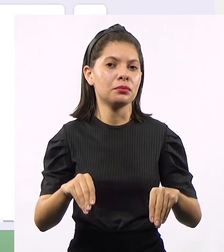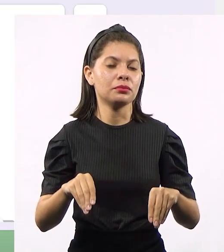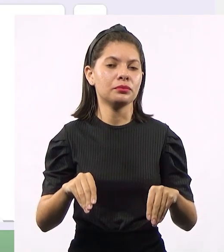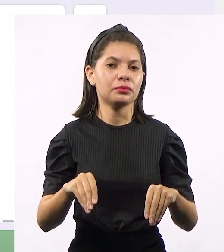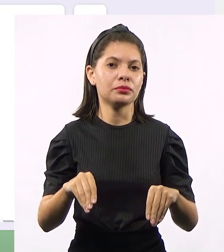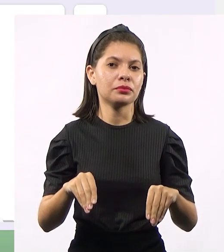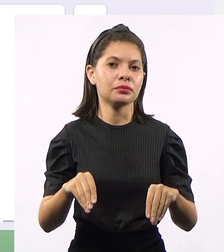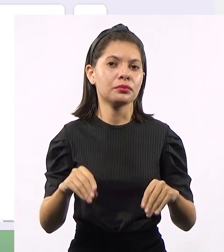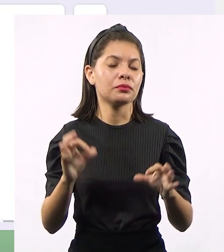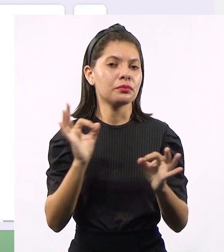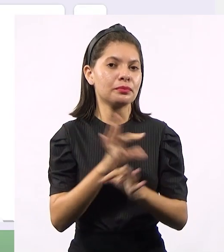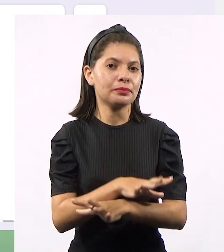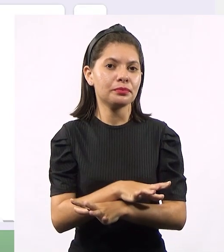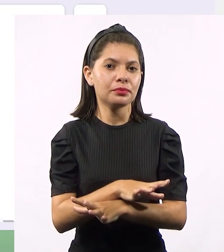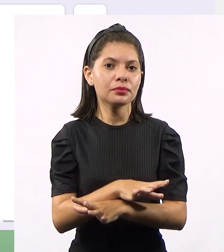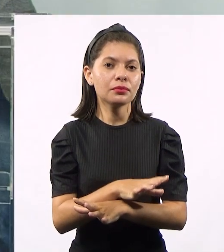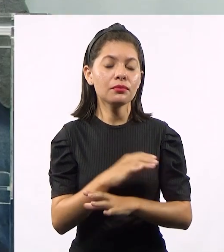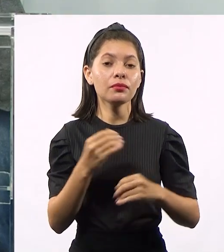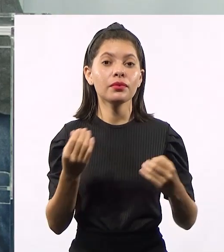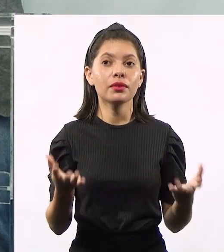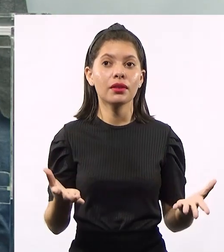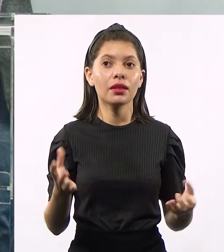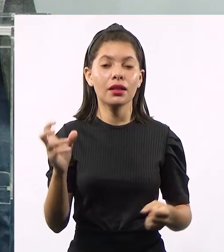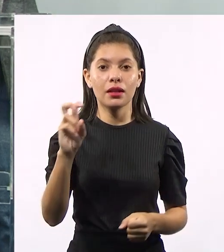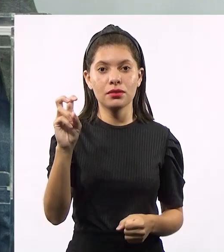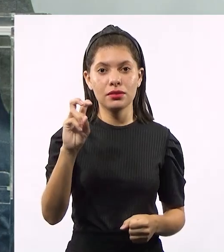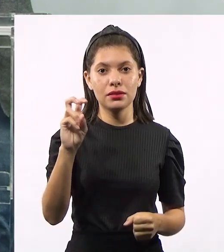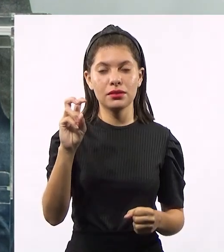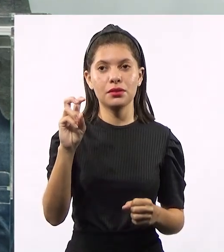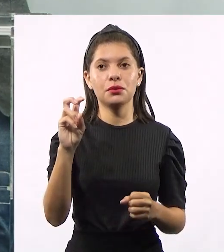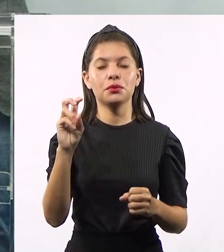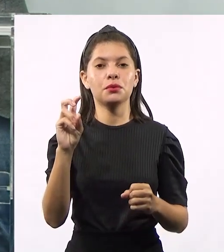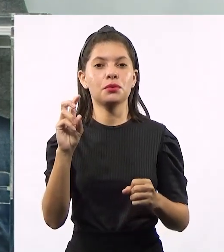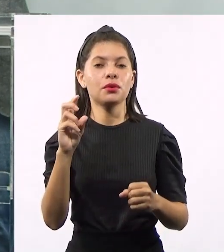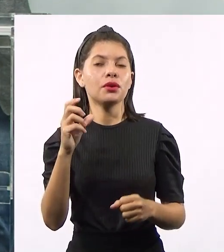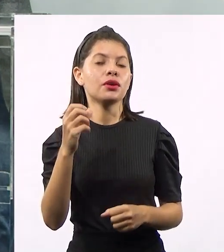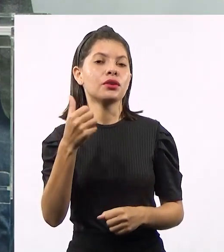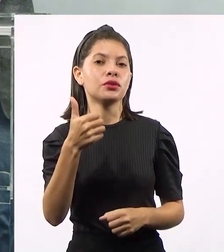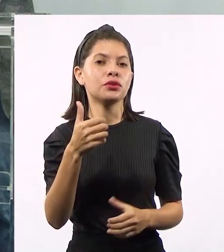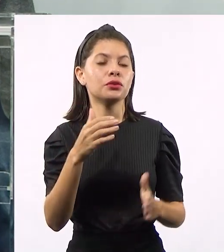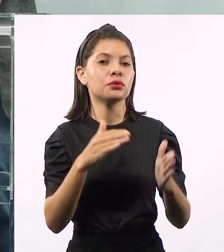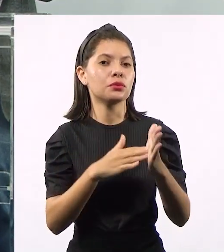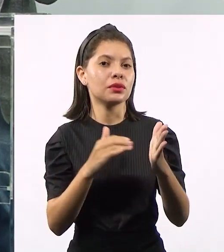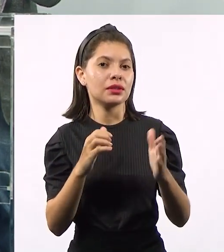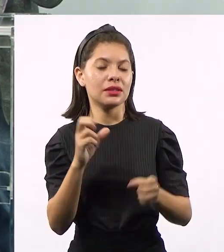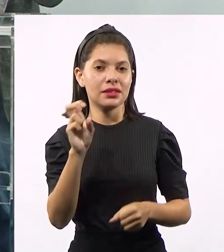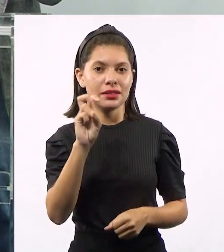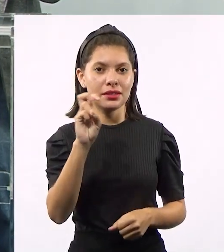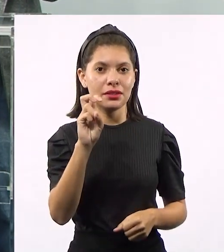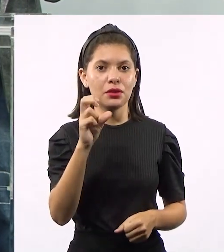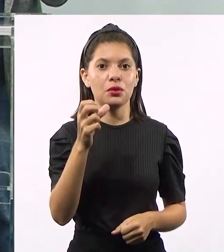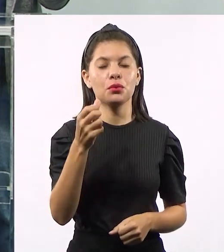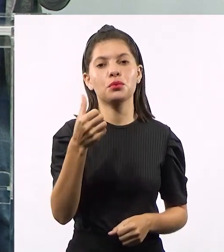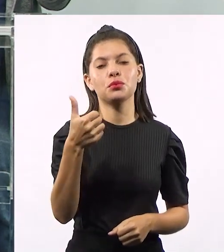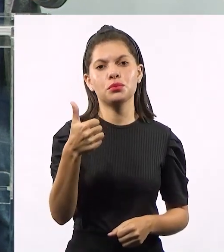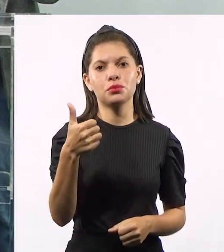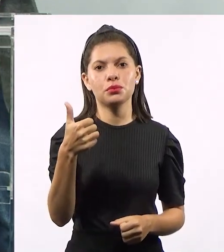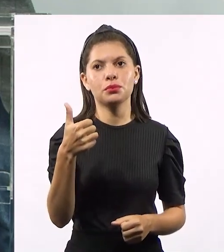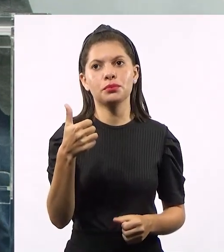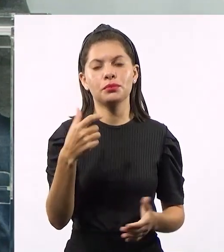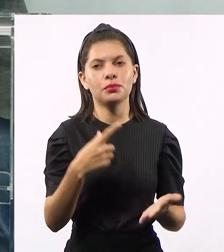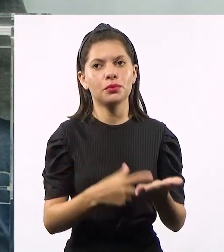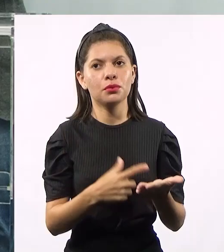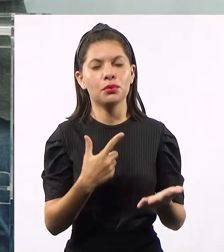totalmente. Pronto. Então vai ter 5 campos, ele vai mensurar de 1 a 5, sendo 1 equivalente ao discordo